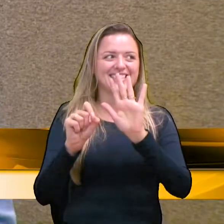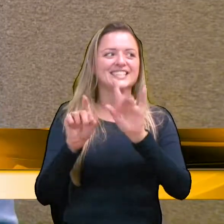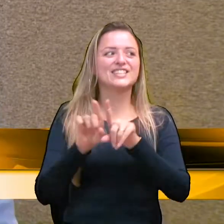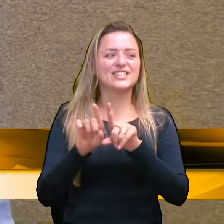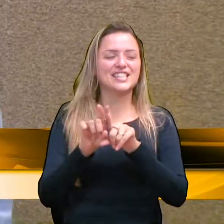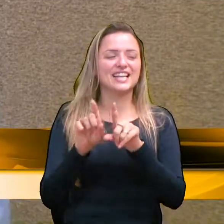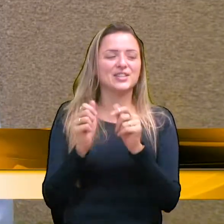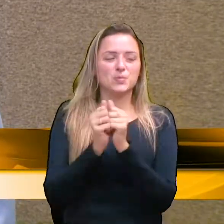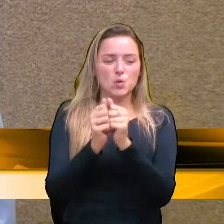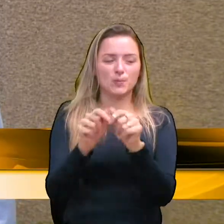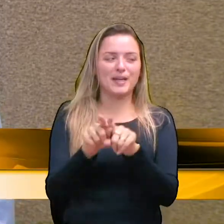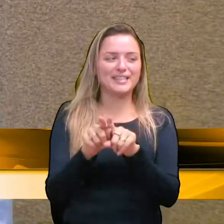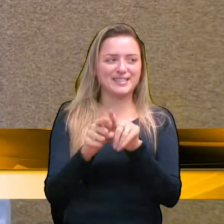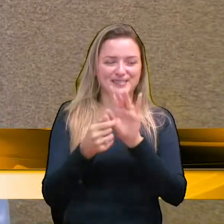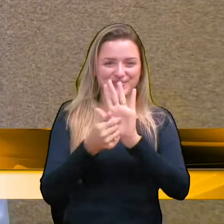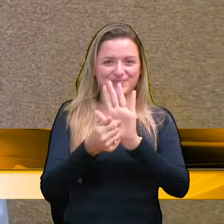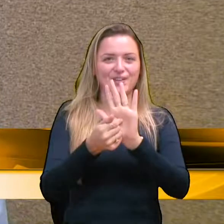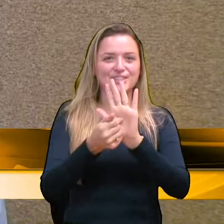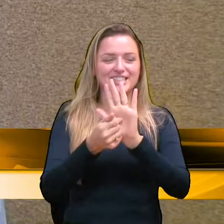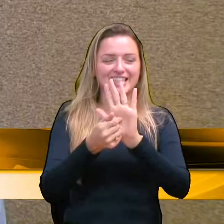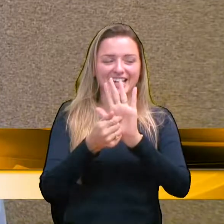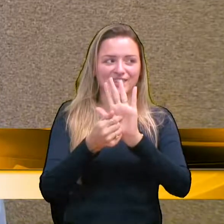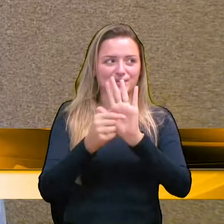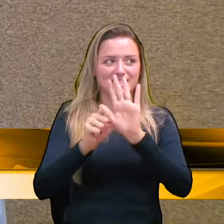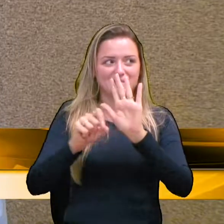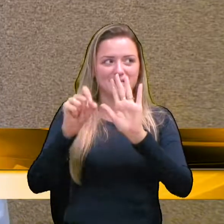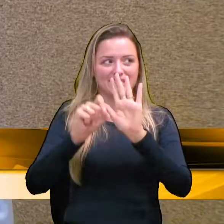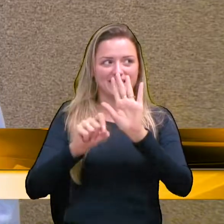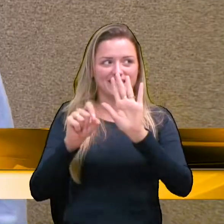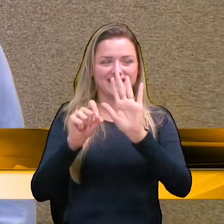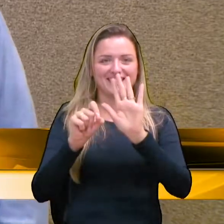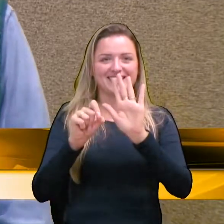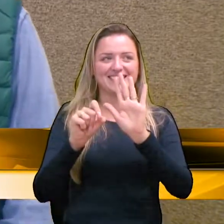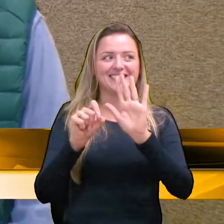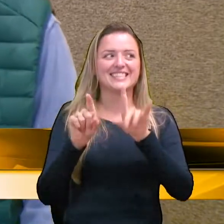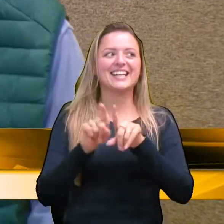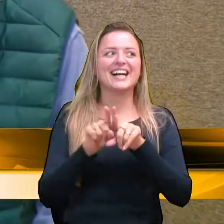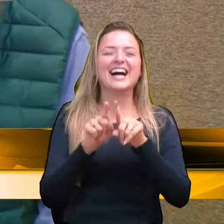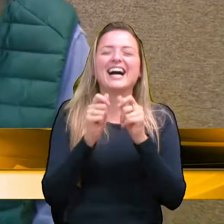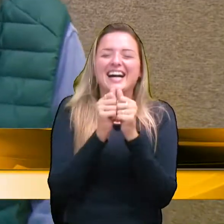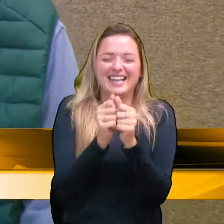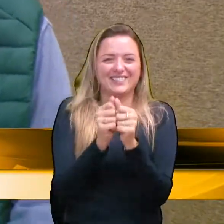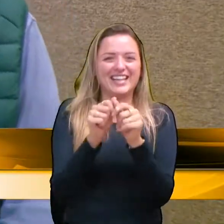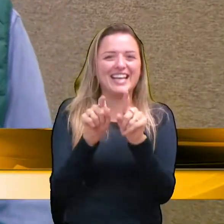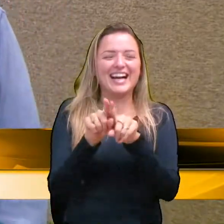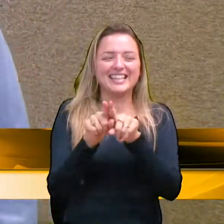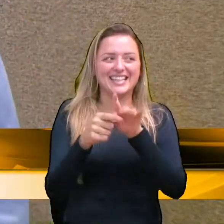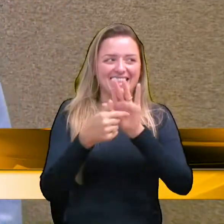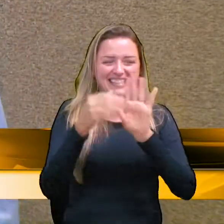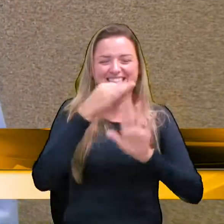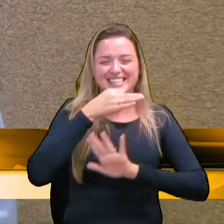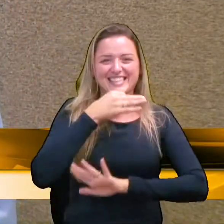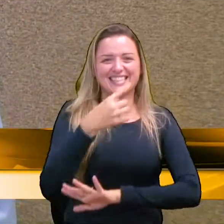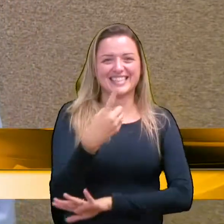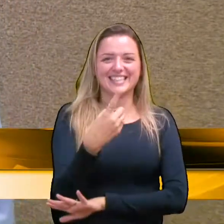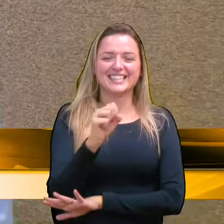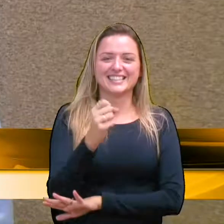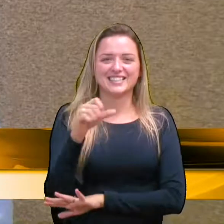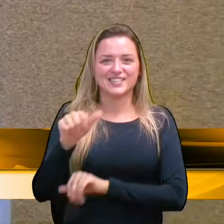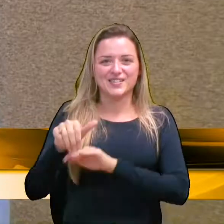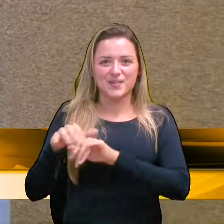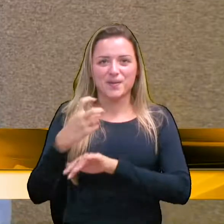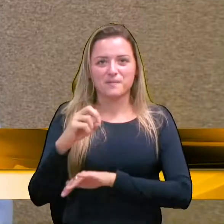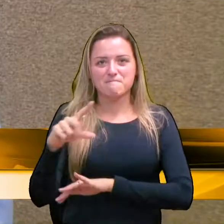proposta, esta comissão recomenda ao plenário a aprovação do presente projeto de lei. Caxias do Sul, 18 de setembro de